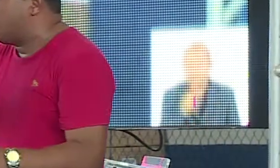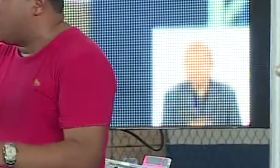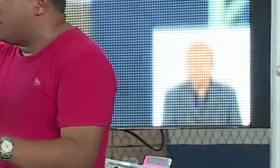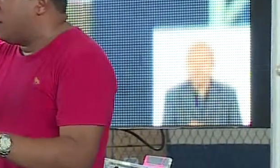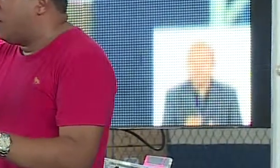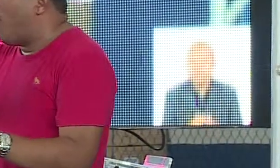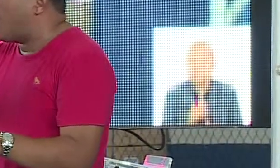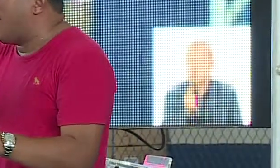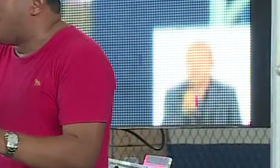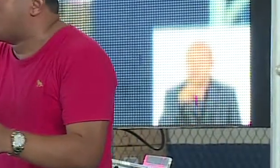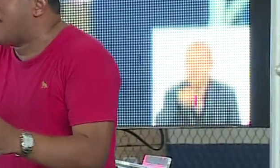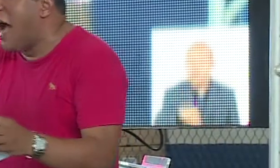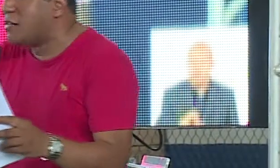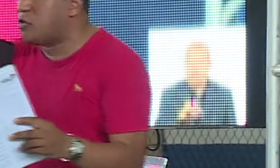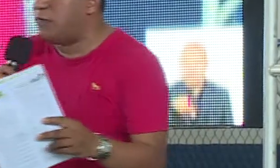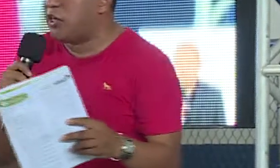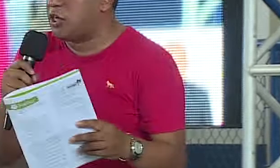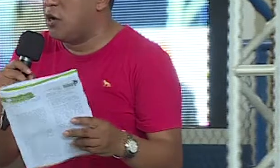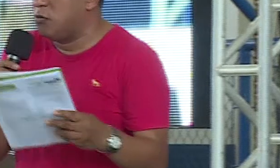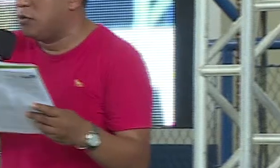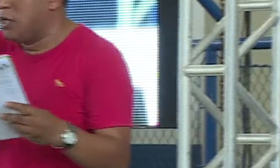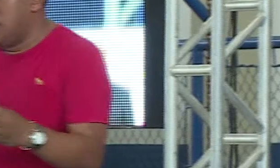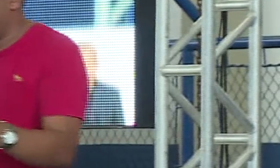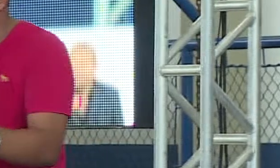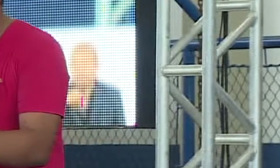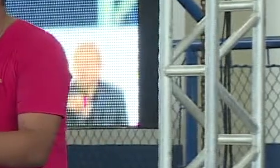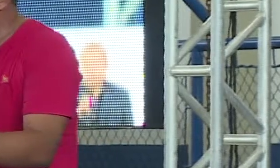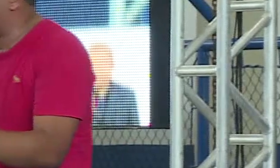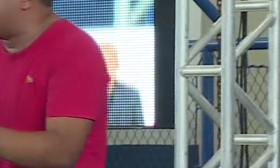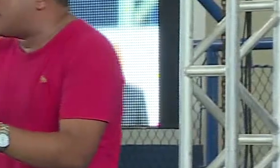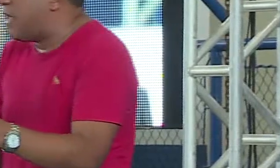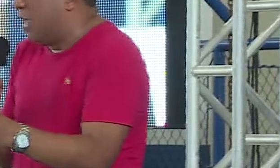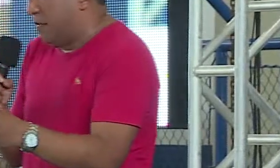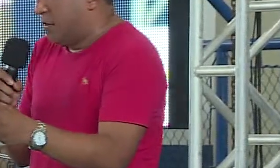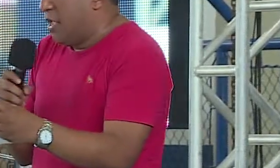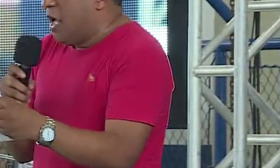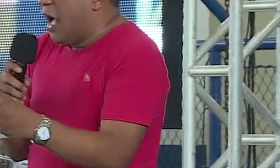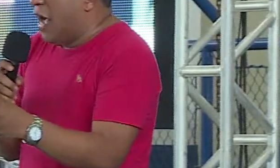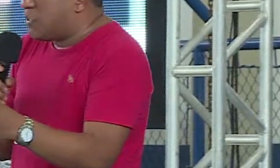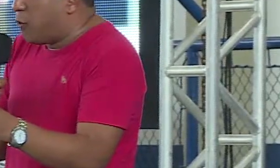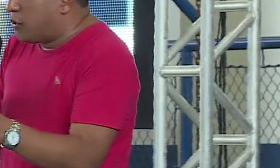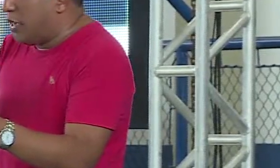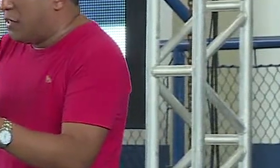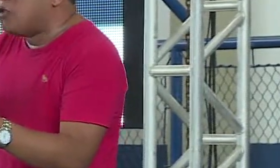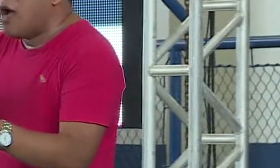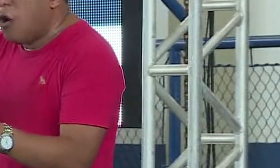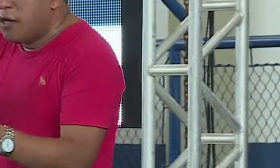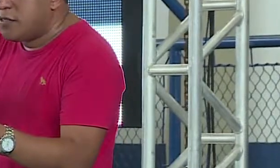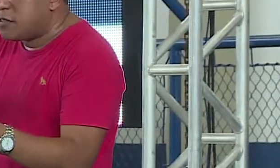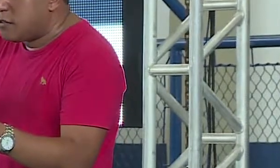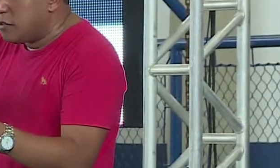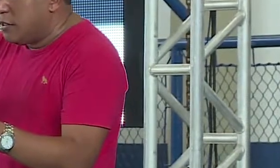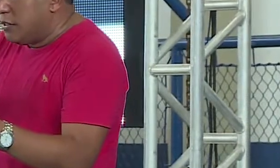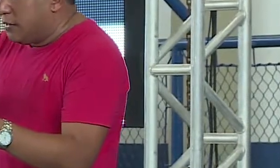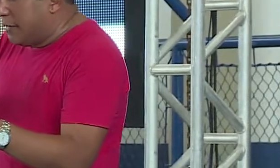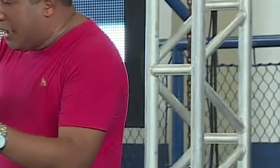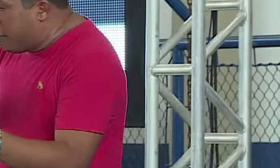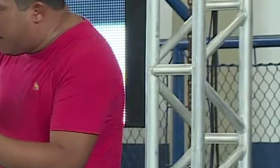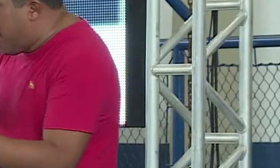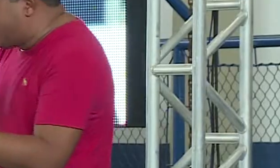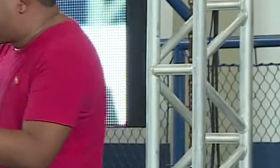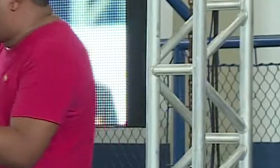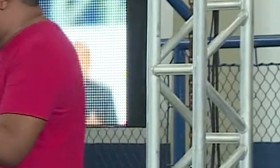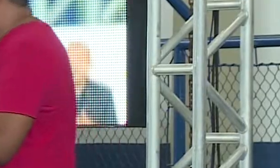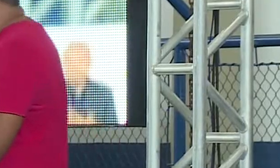arroz, porém é escasso no feijão. Olha a letra C. As proteínas do arroz têm